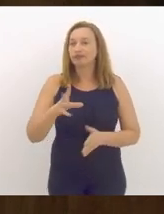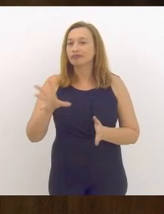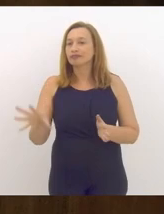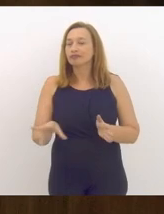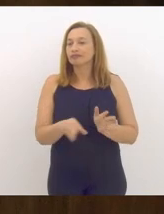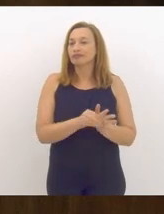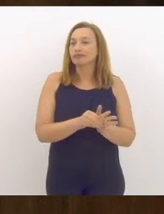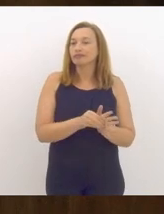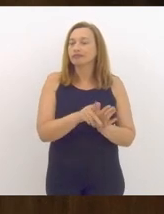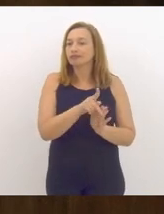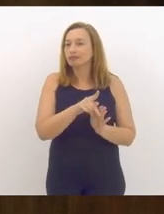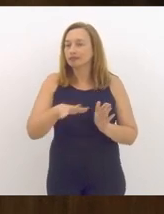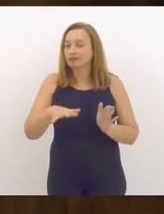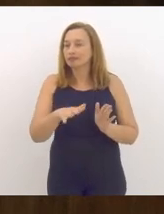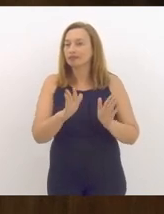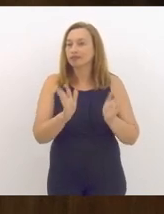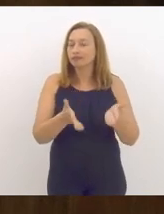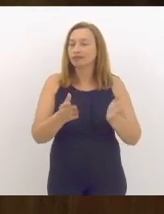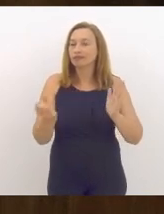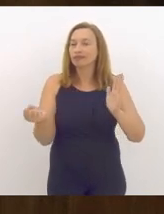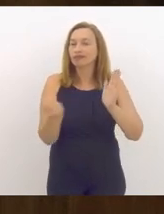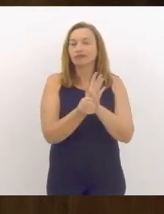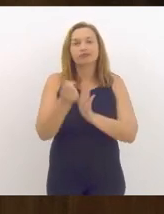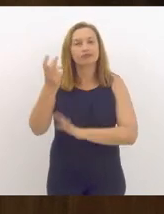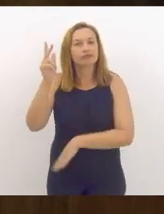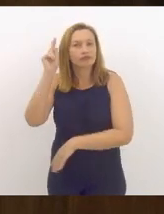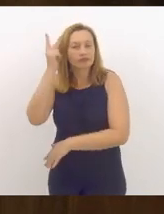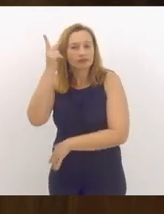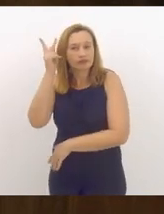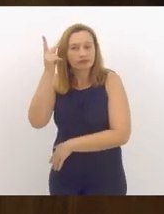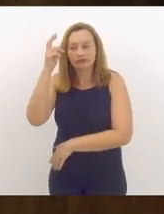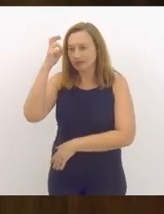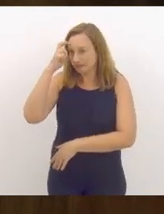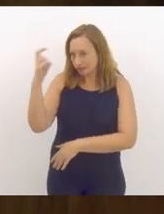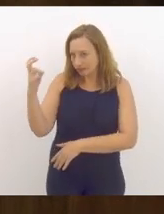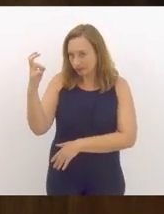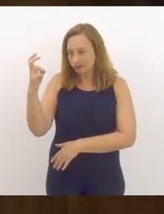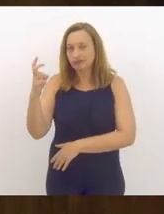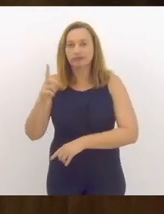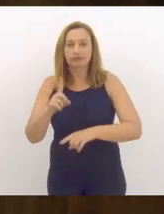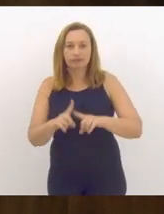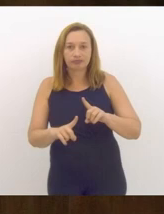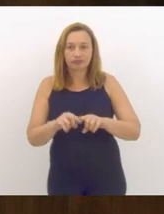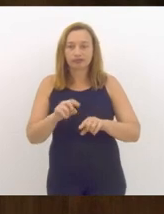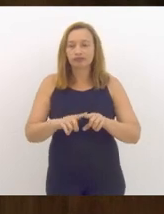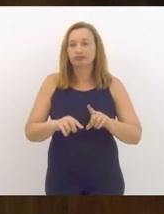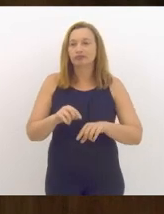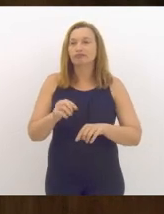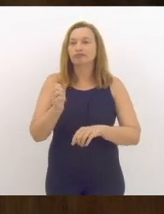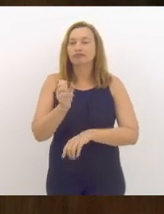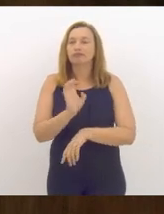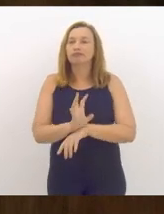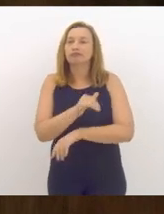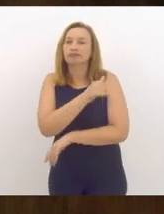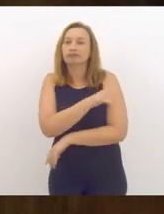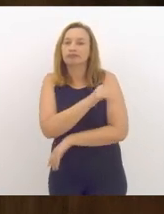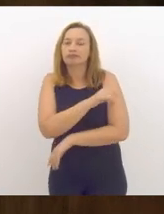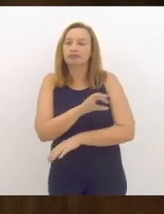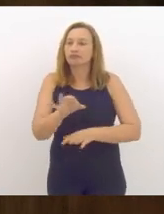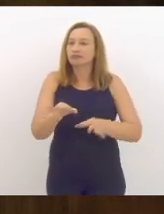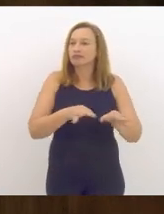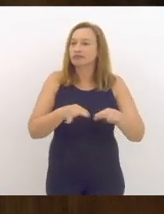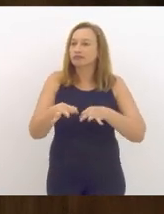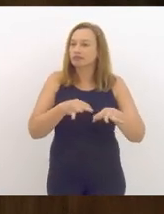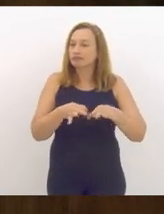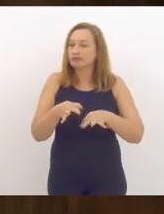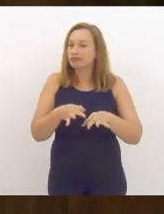hoje, como patrimônio histórico, cultural e material do Estado do Rio de Janeiro, um projeto